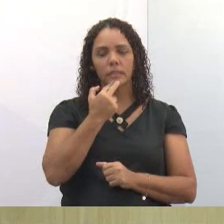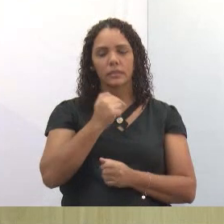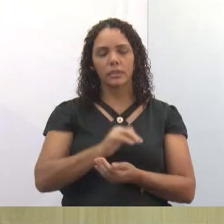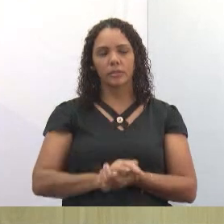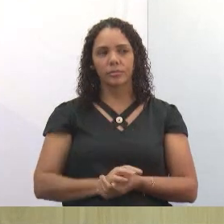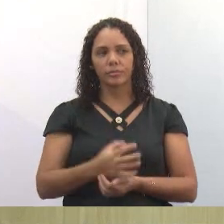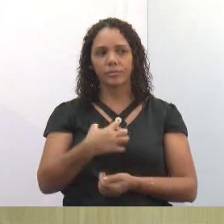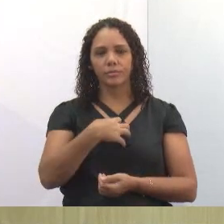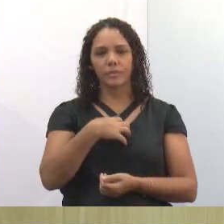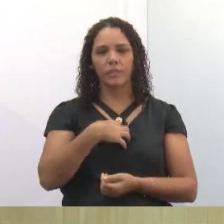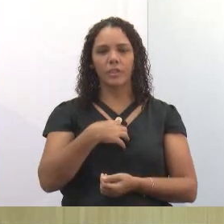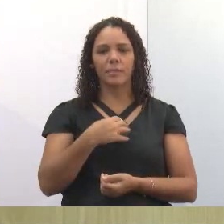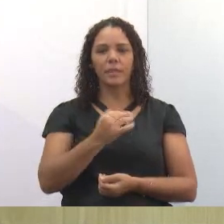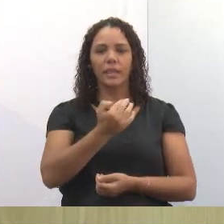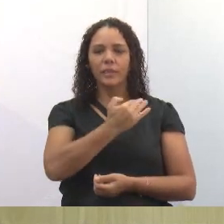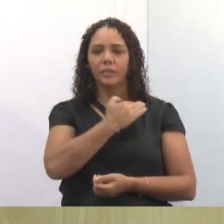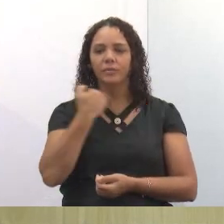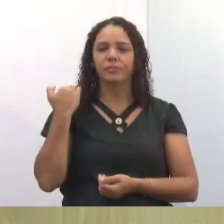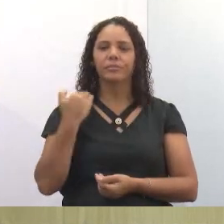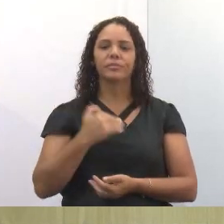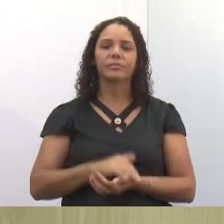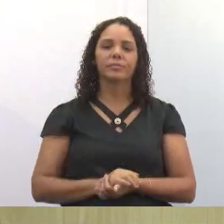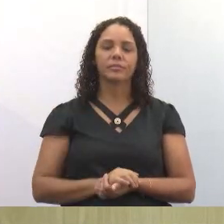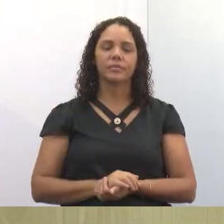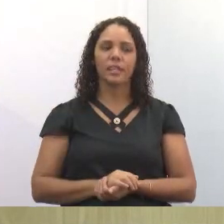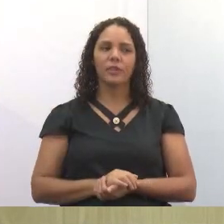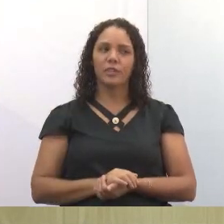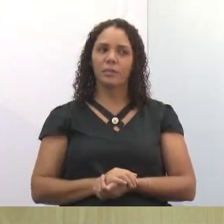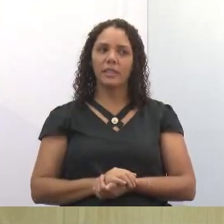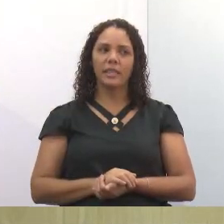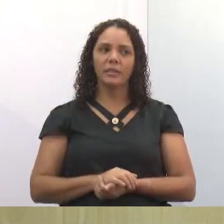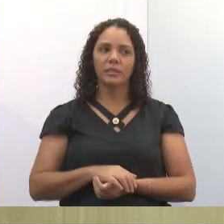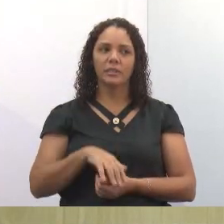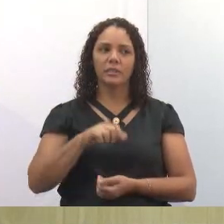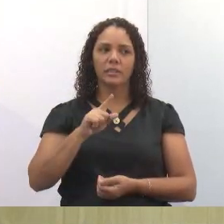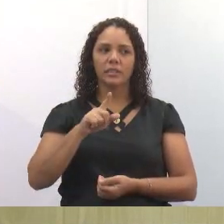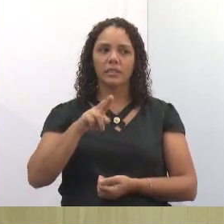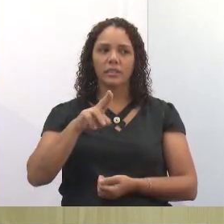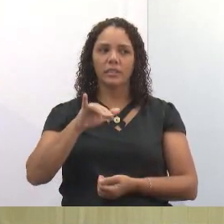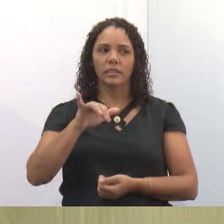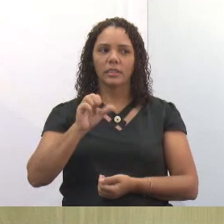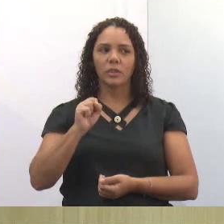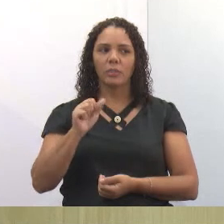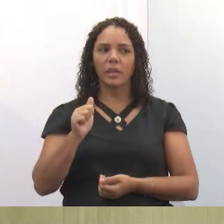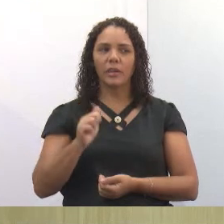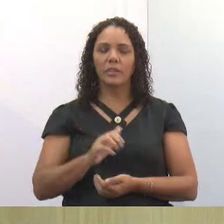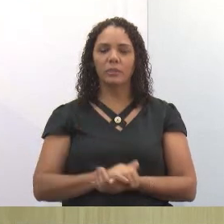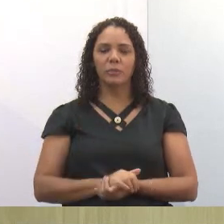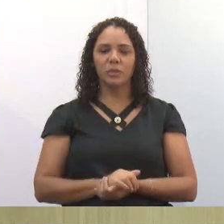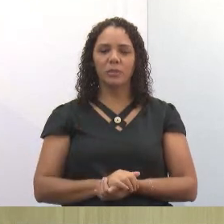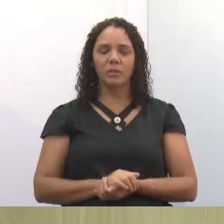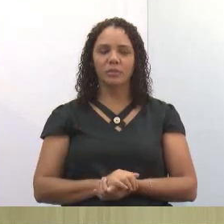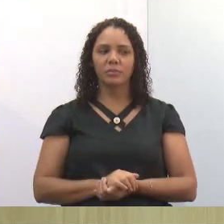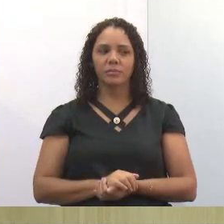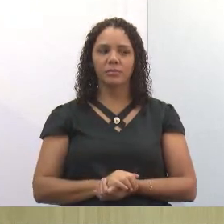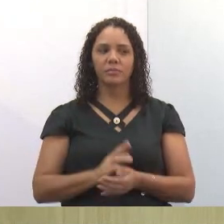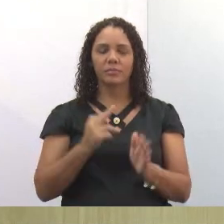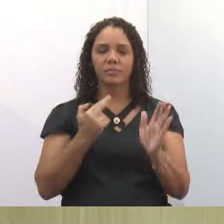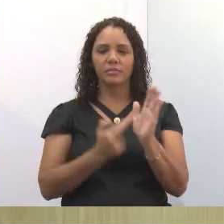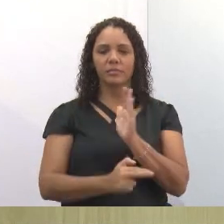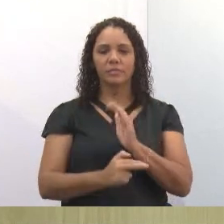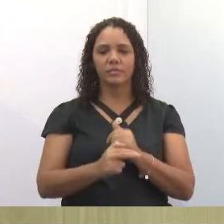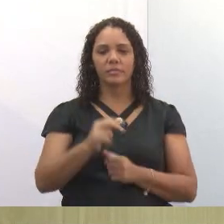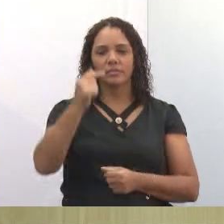Lua. Voto pesar pelo falecimento de Luísa Alberigue Papera. Voto formulado pelo vereador